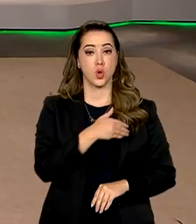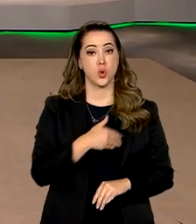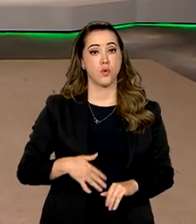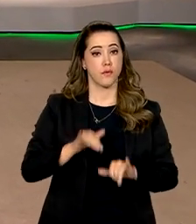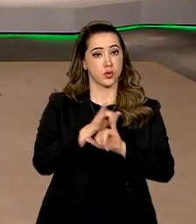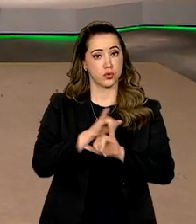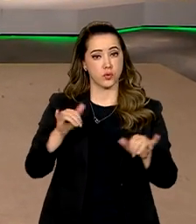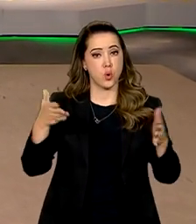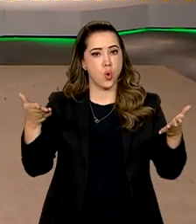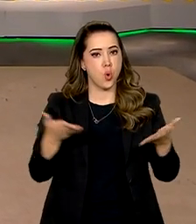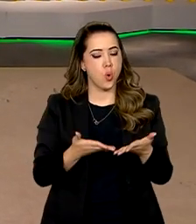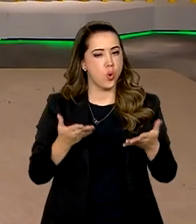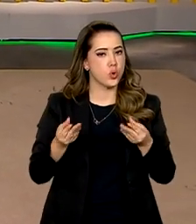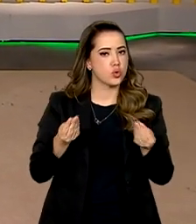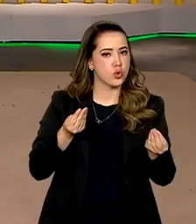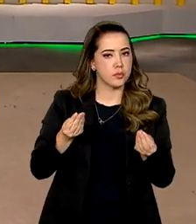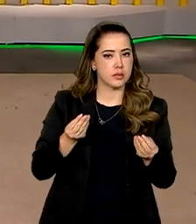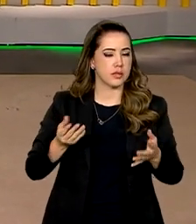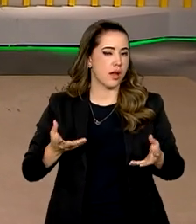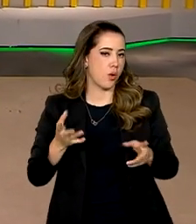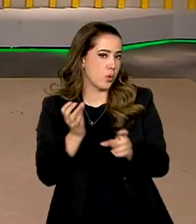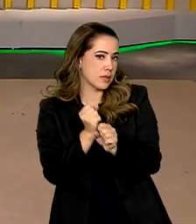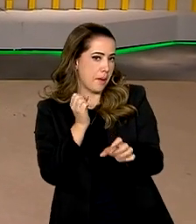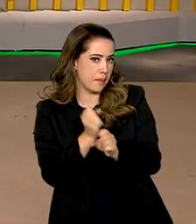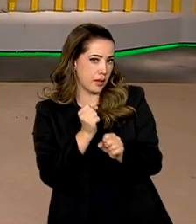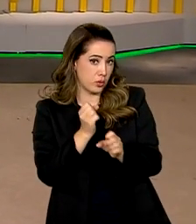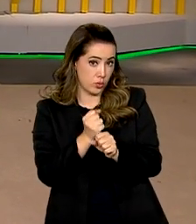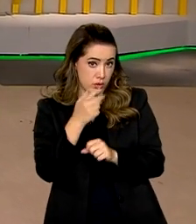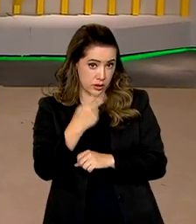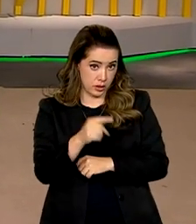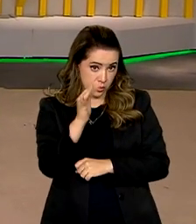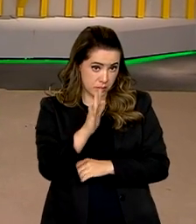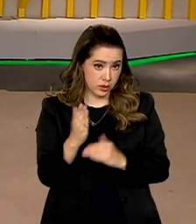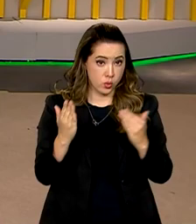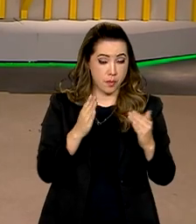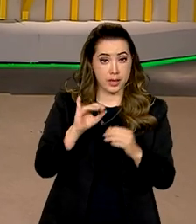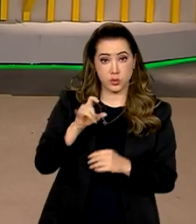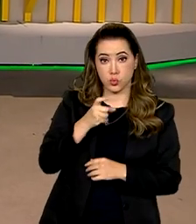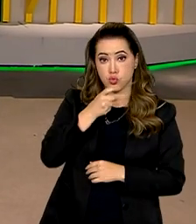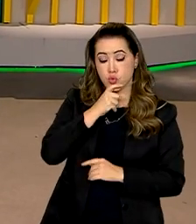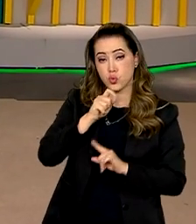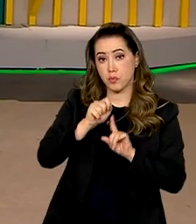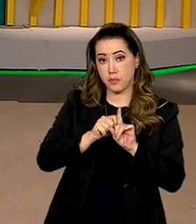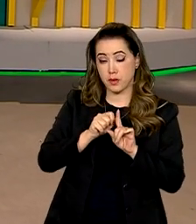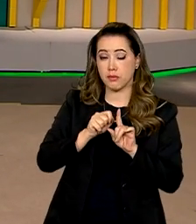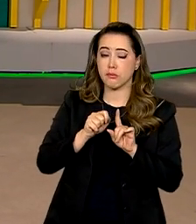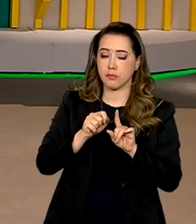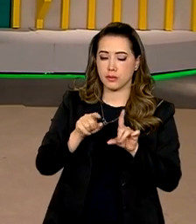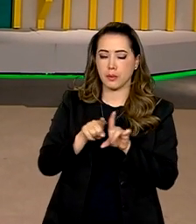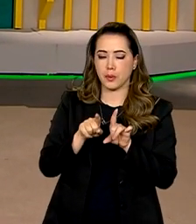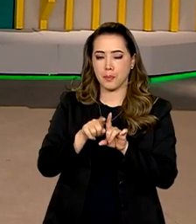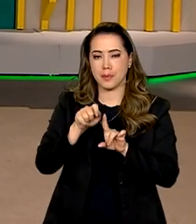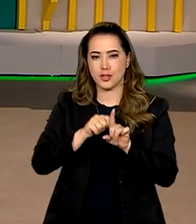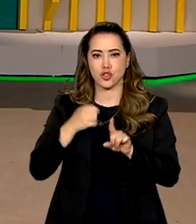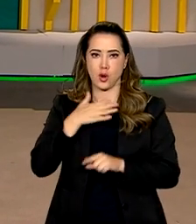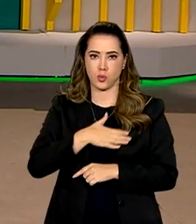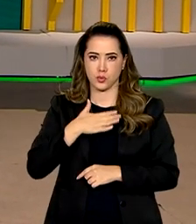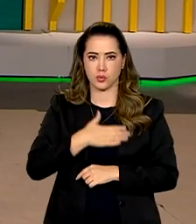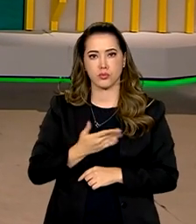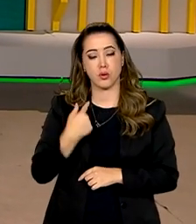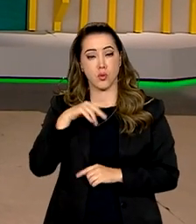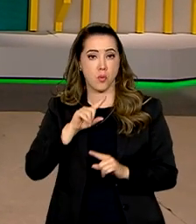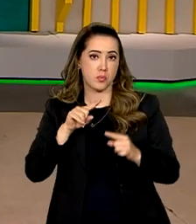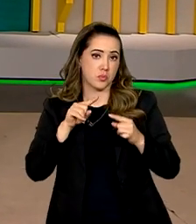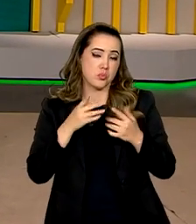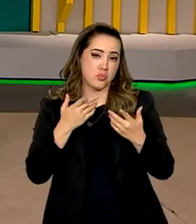O governo divulgou hoje a situação das contas públicas em julho e agosto deste ano. E a previsão é de um saldo negativo